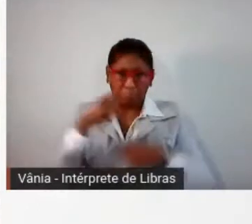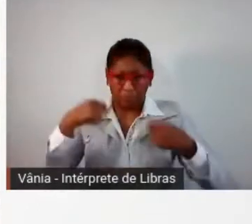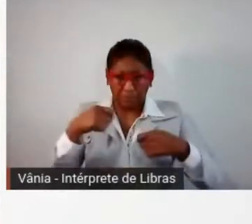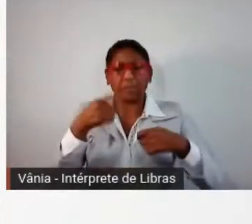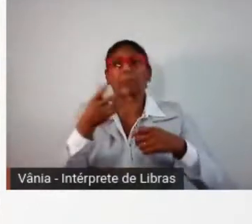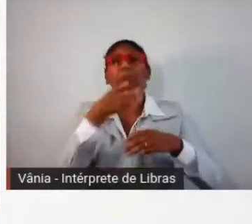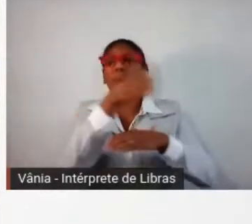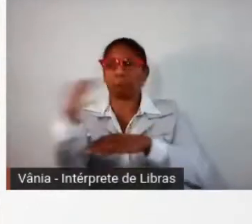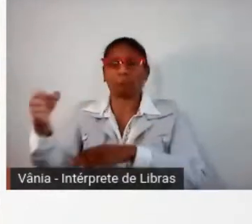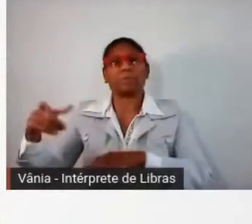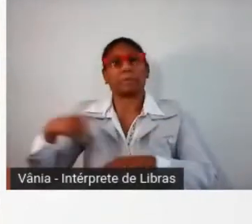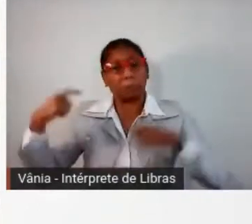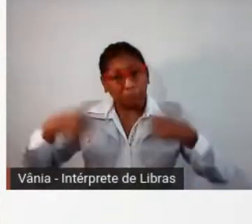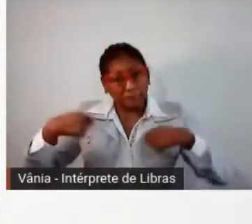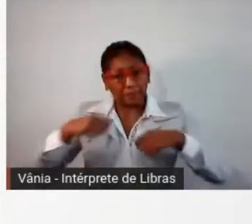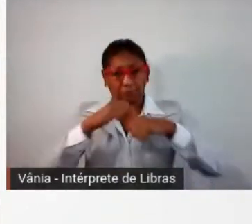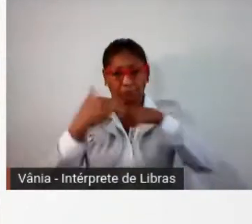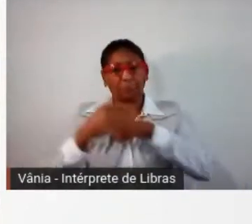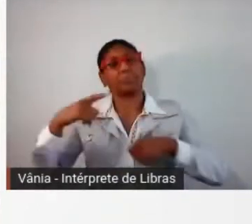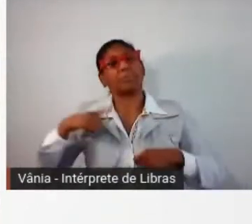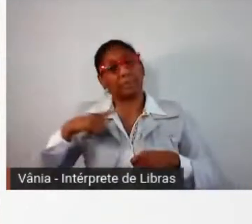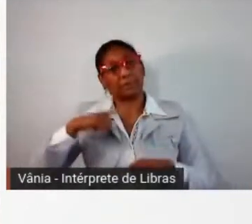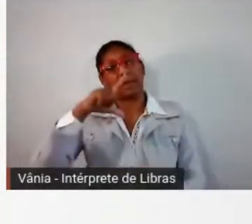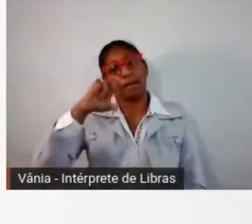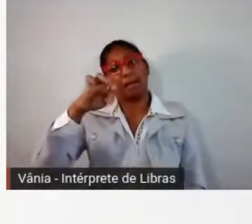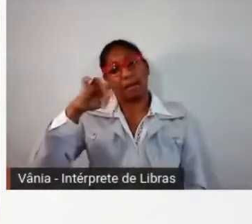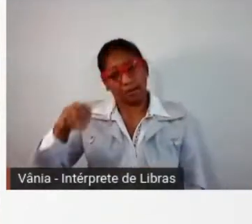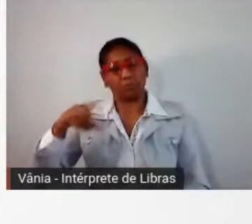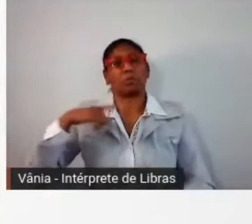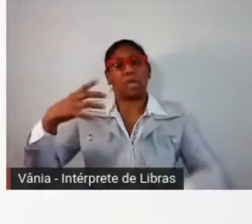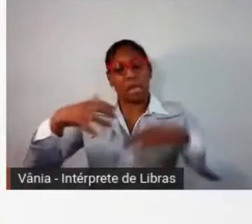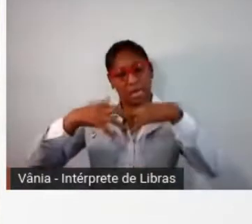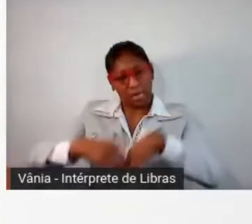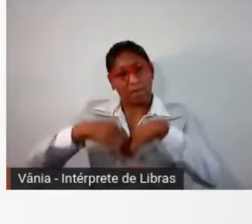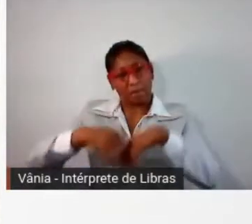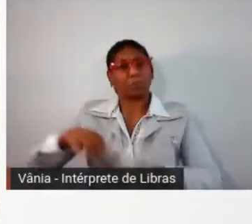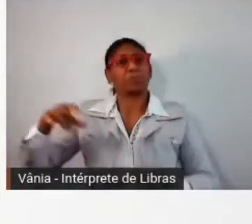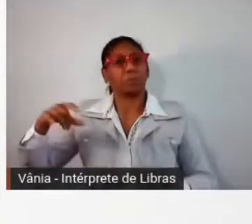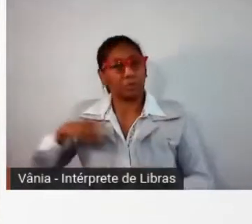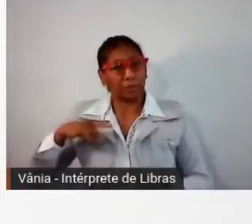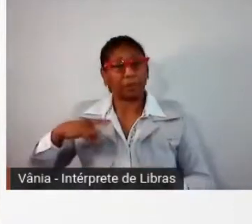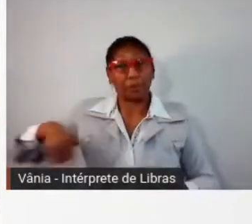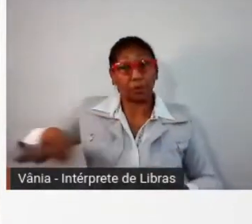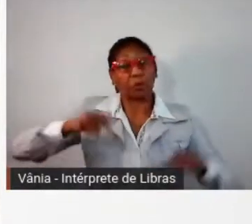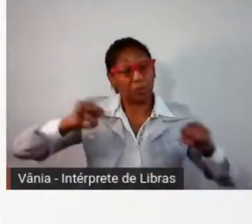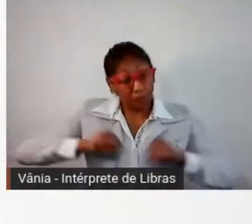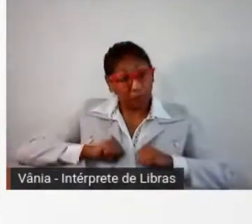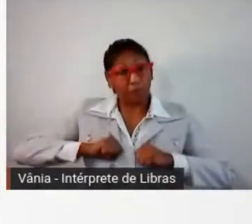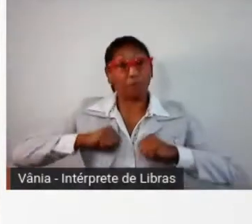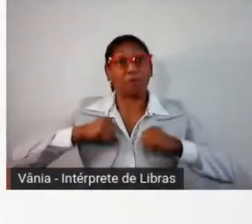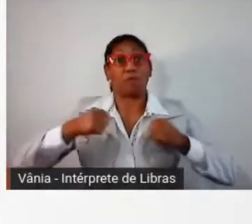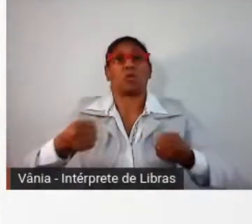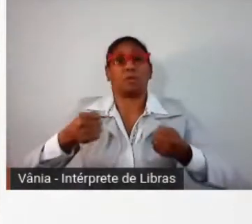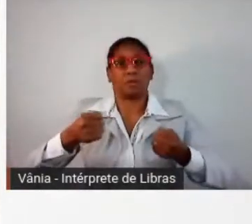pessoas necessitando atendimento e sem haver leitos ou equipamentos. Fizemos todo o esforço para